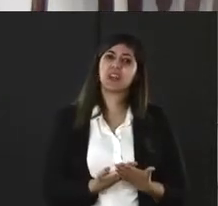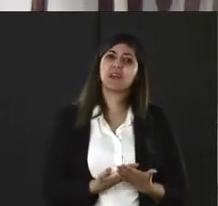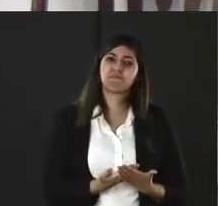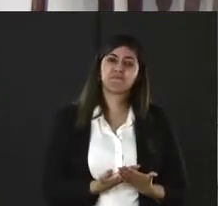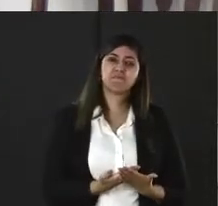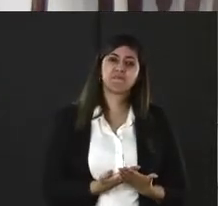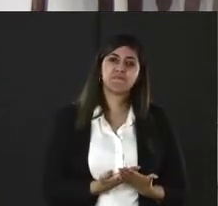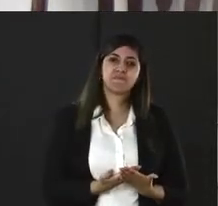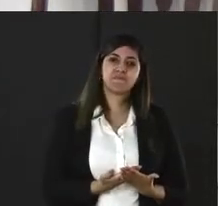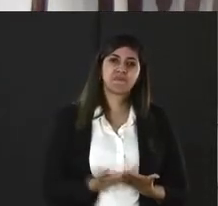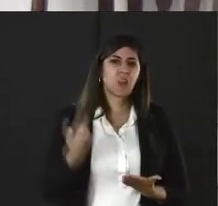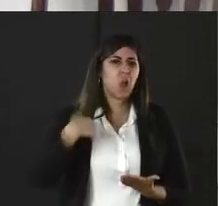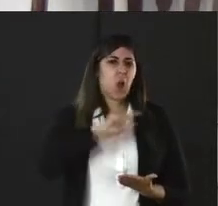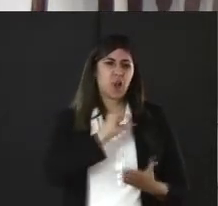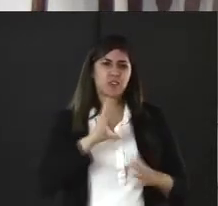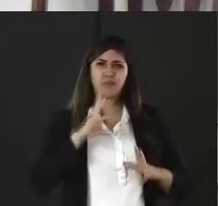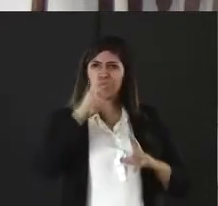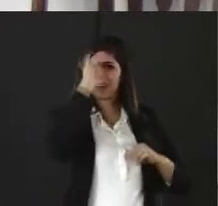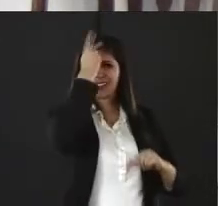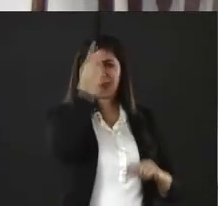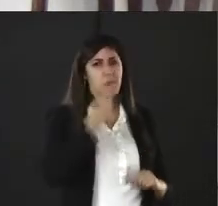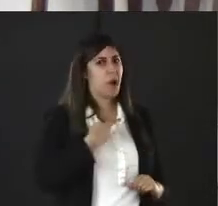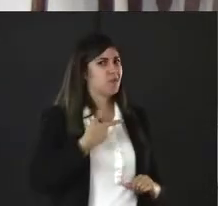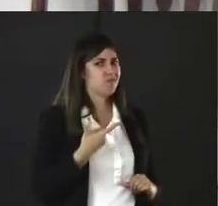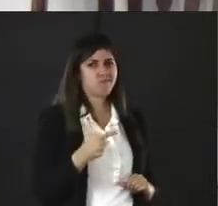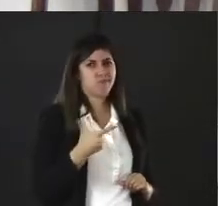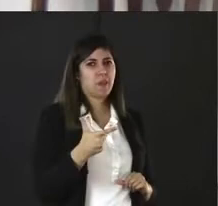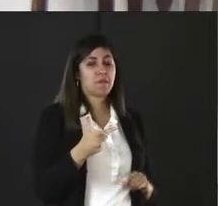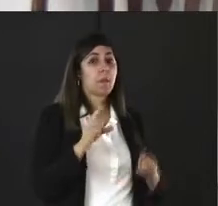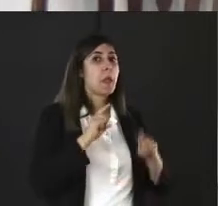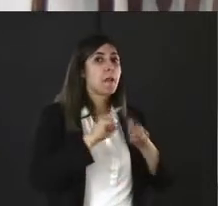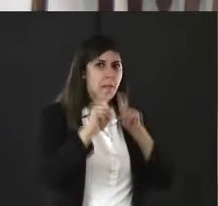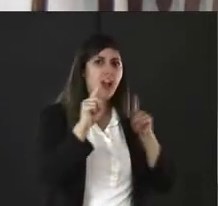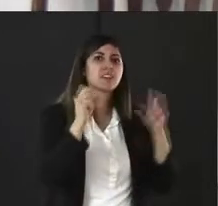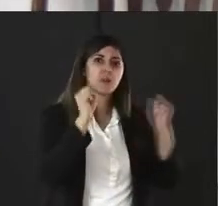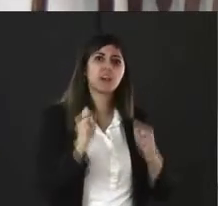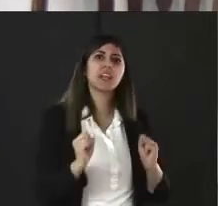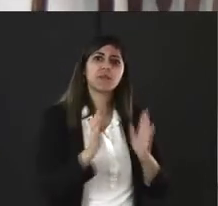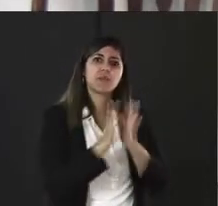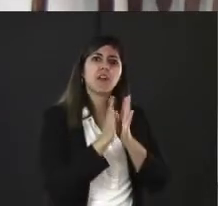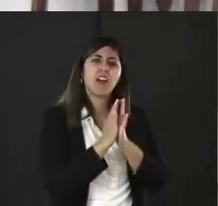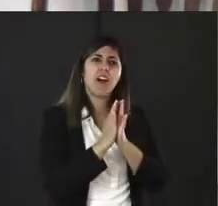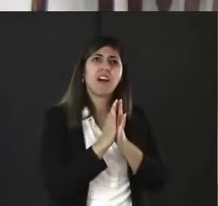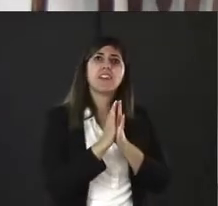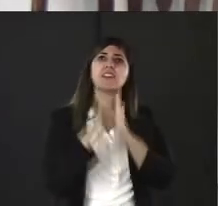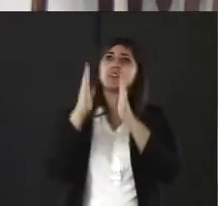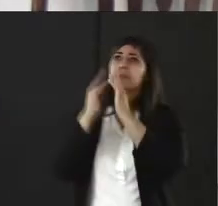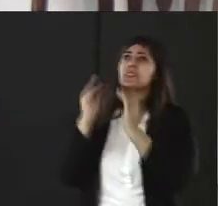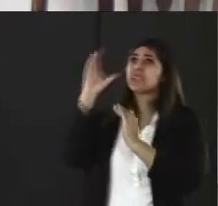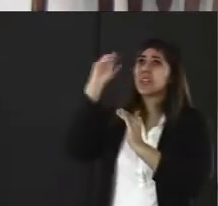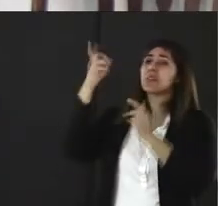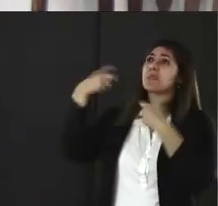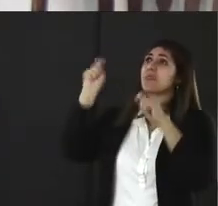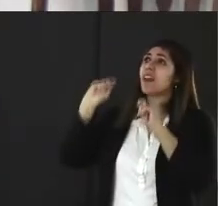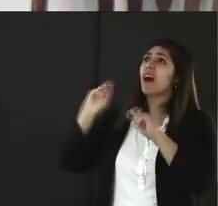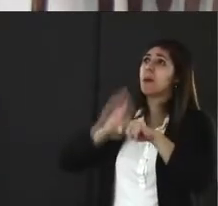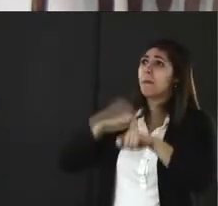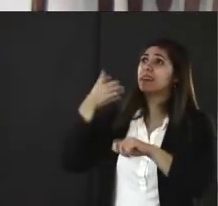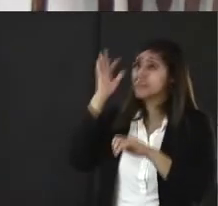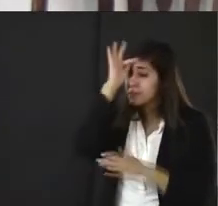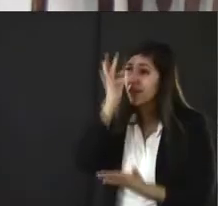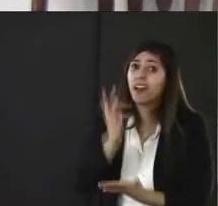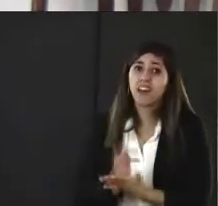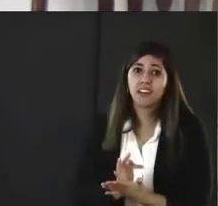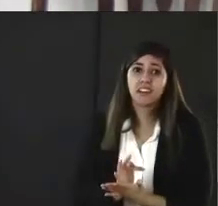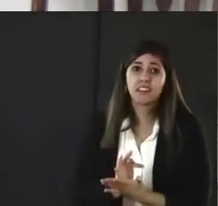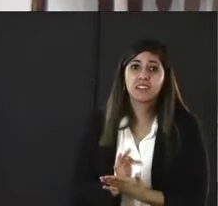nós não temos força para crer mas nós podemos orar senhor me da fé me dá mais fé